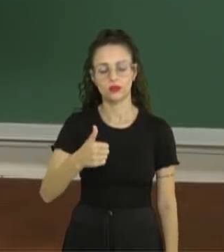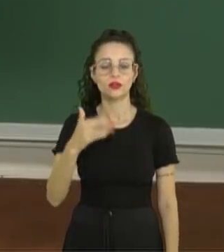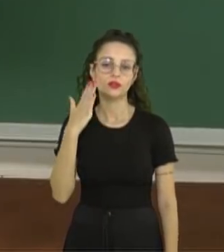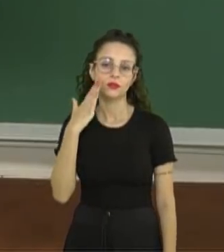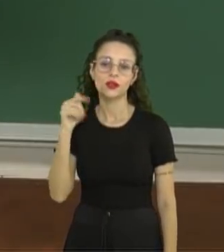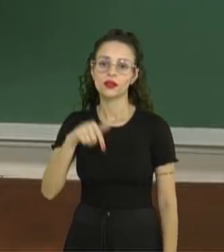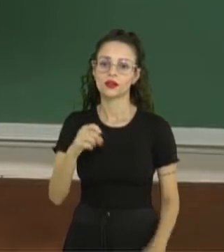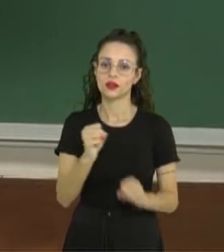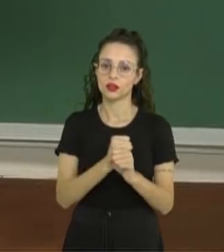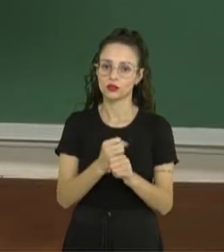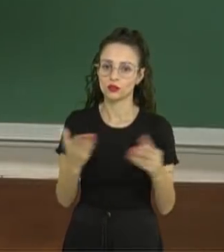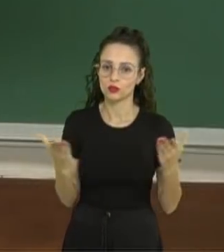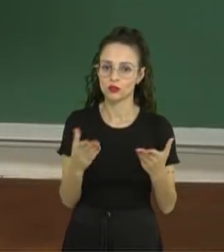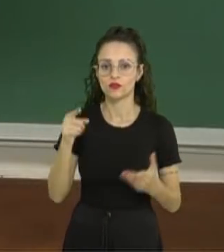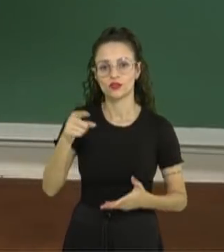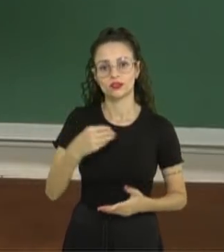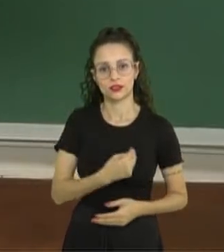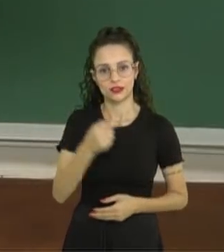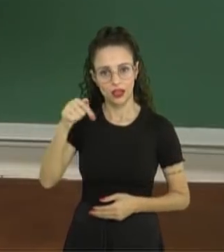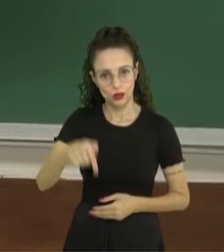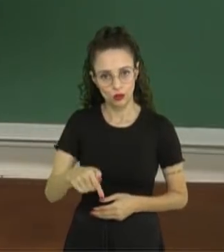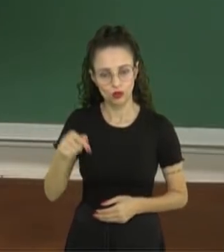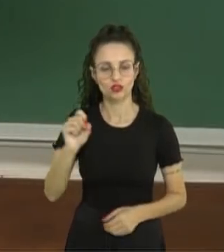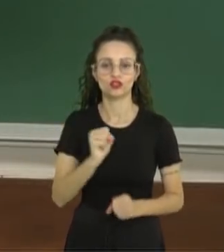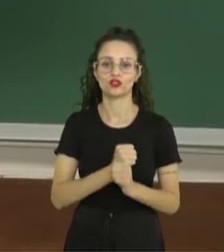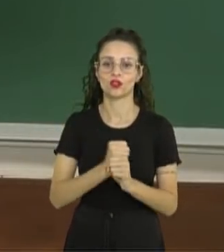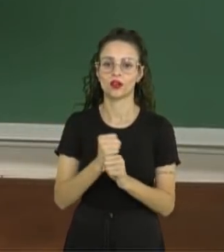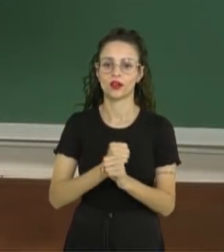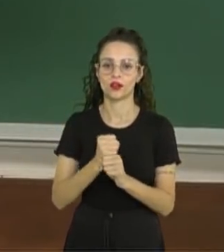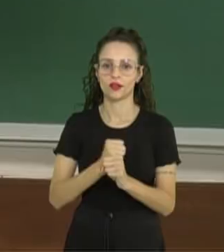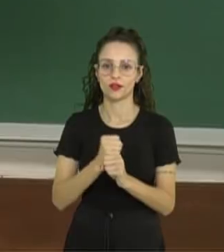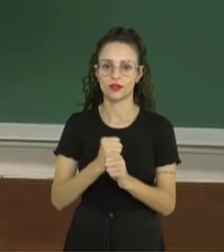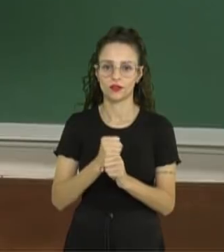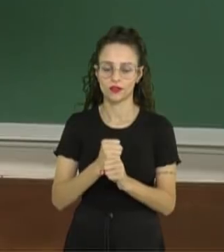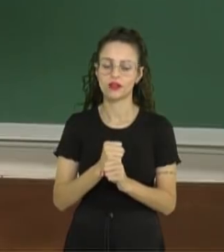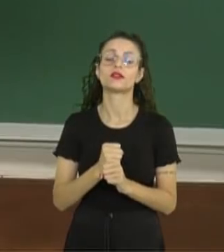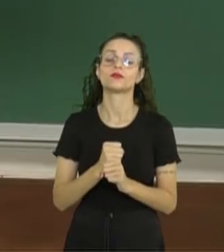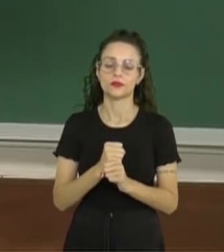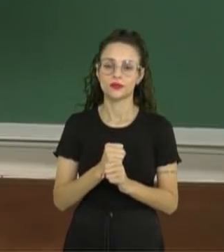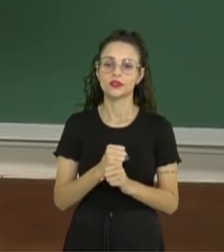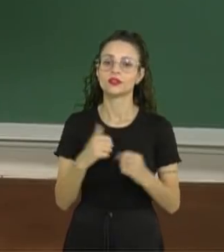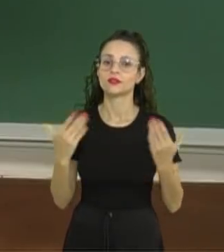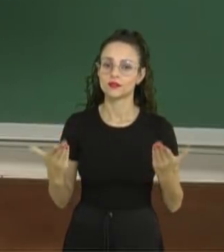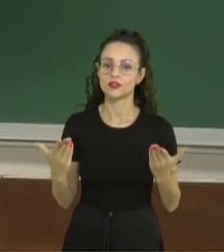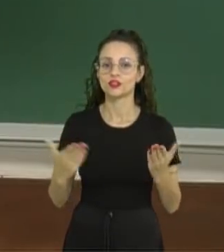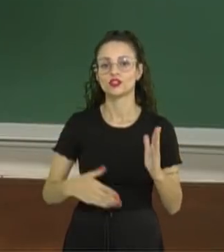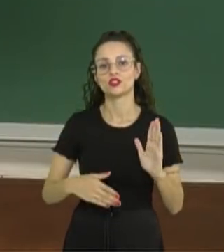hoje, pega a data que você está hoje, exatamente no dia que você está,